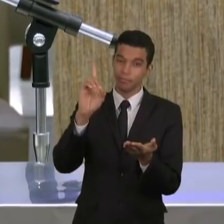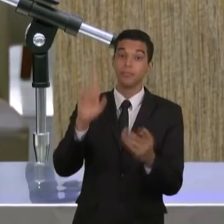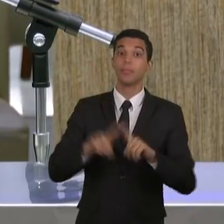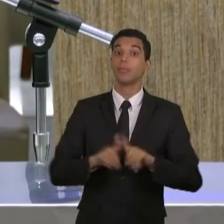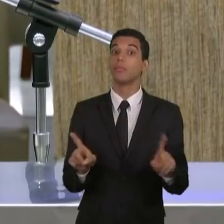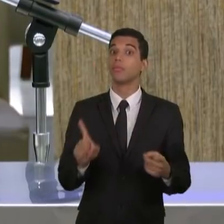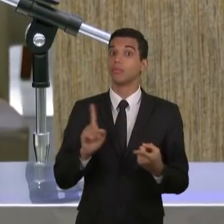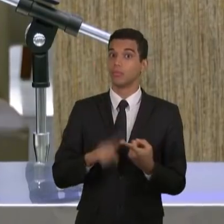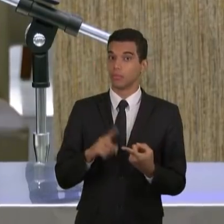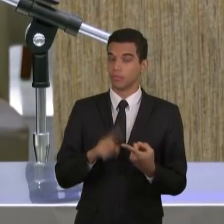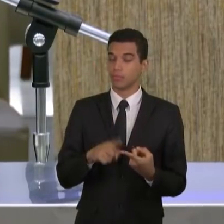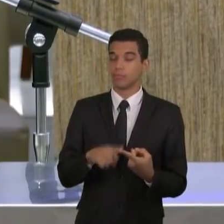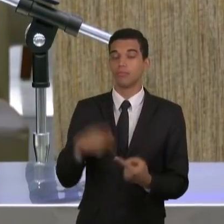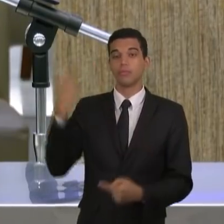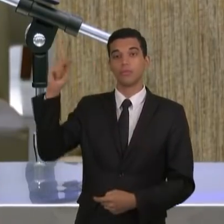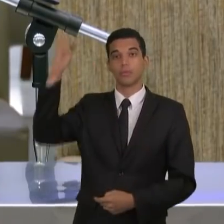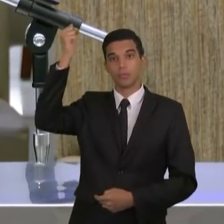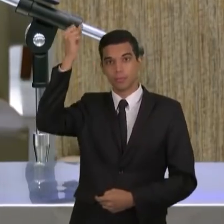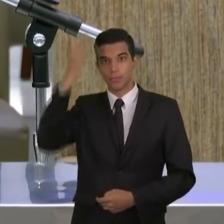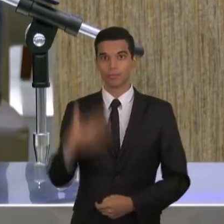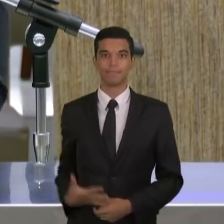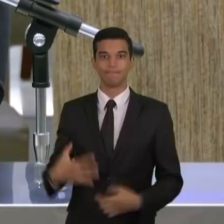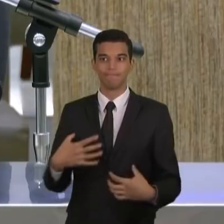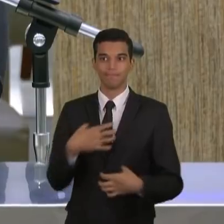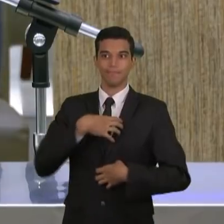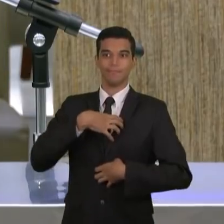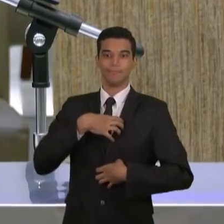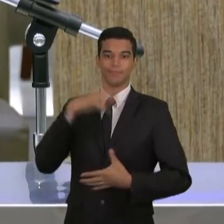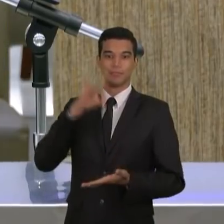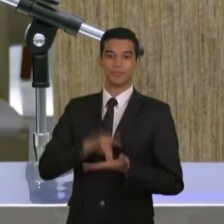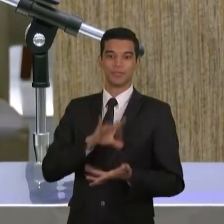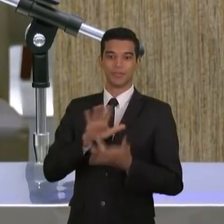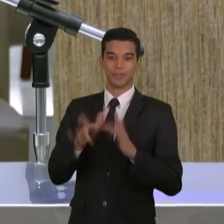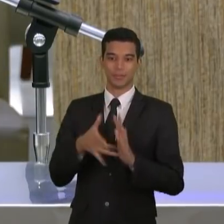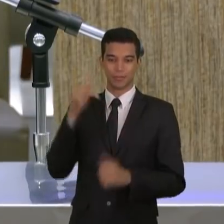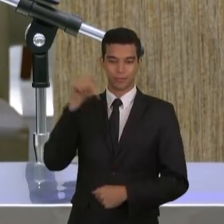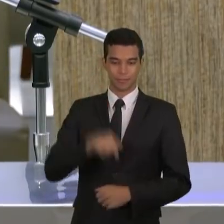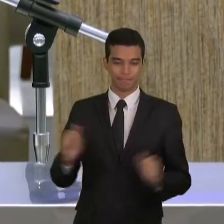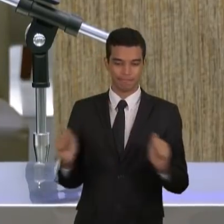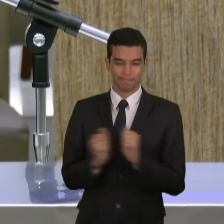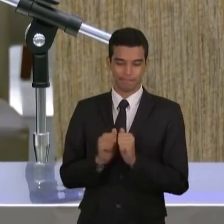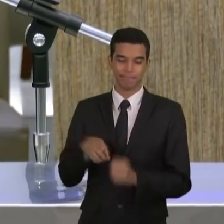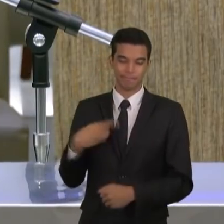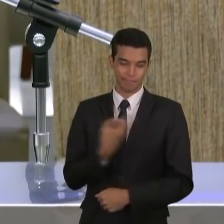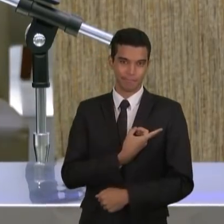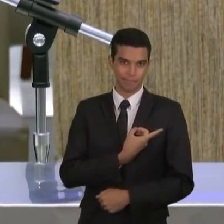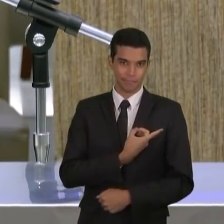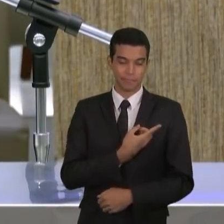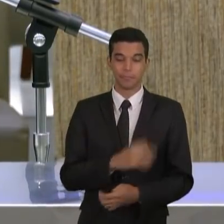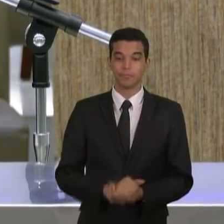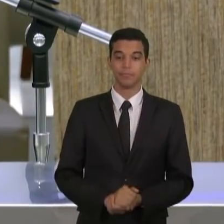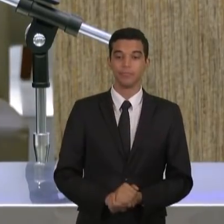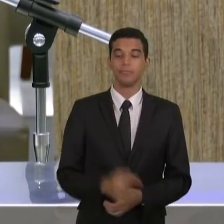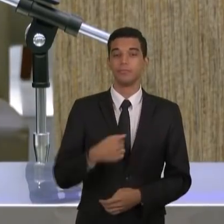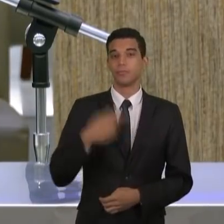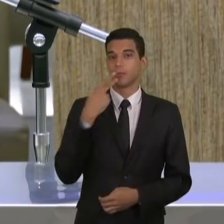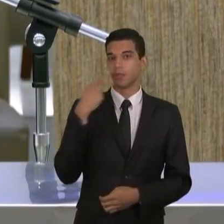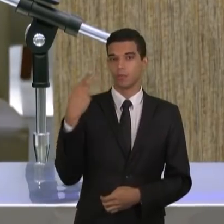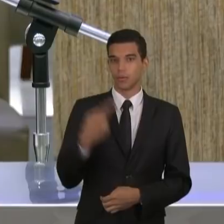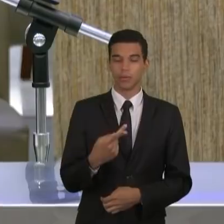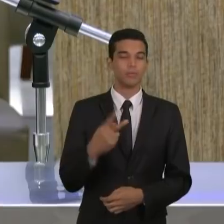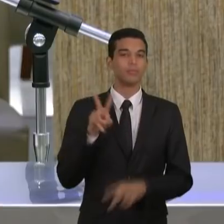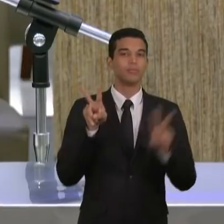de maneira real de maneira profunda e de maneira absoluta em nosso história e quando eu estou falando